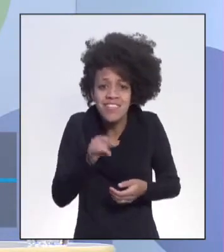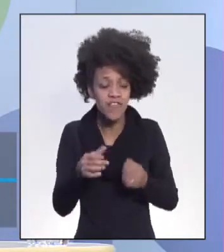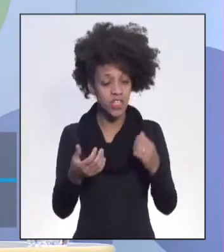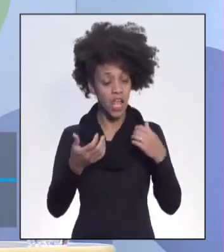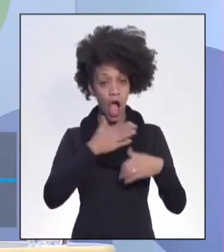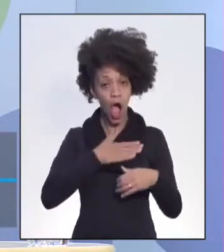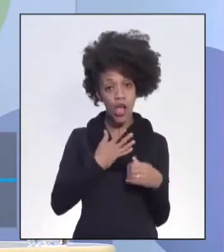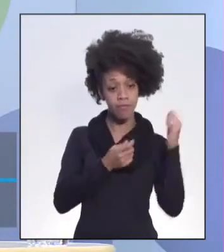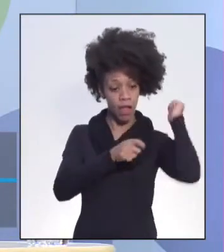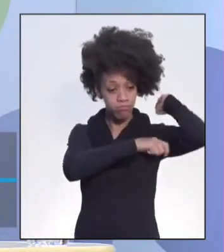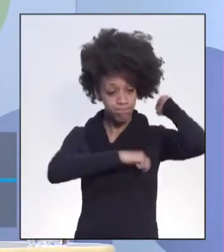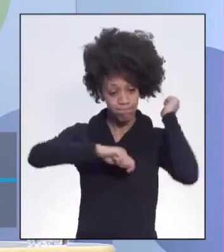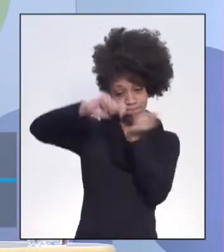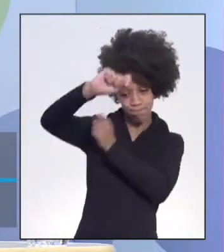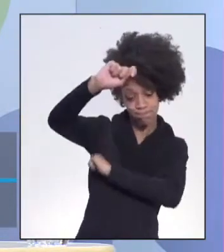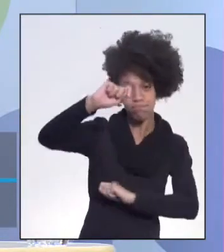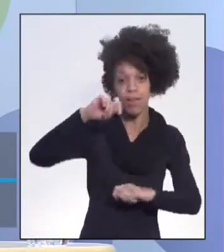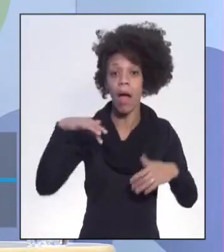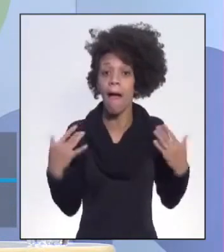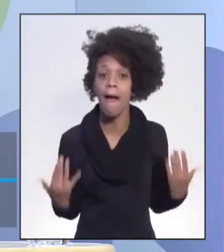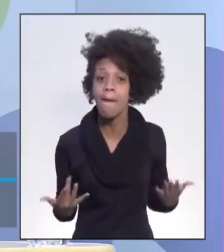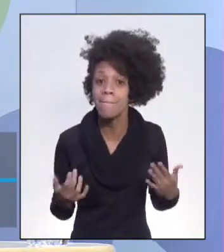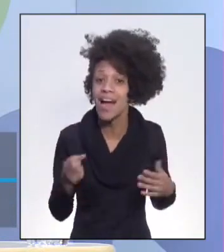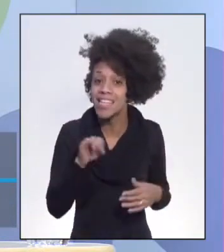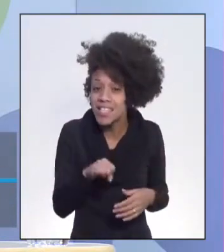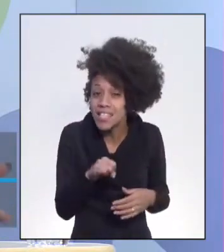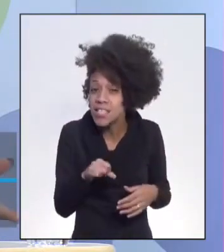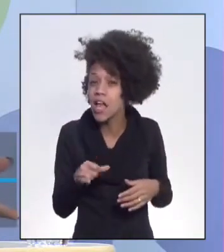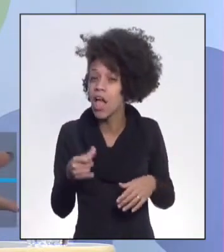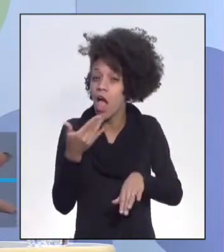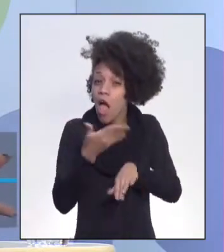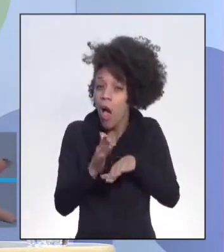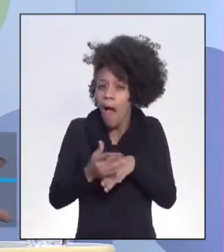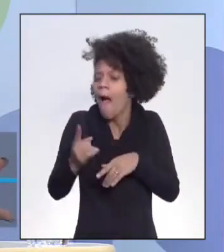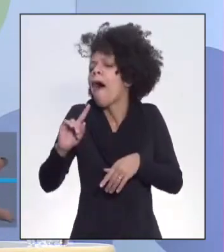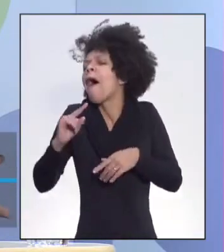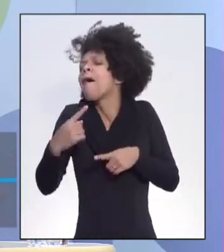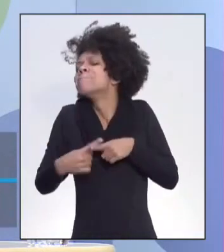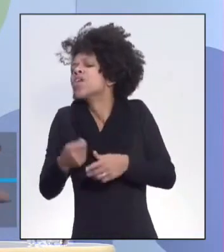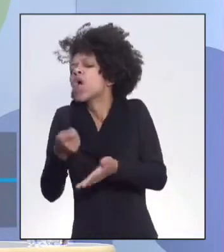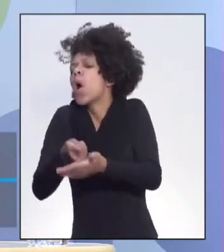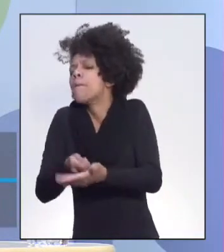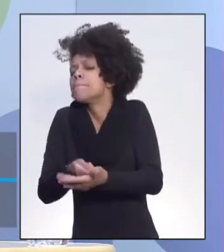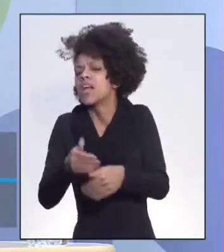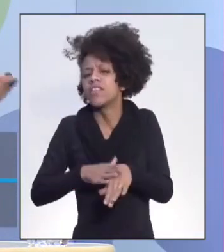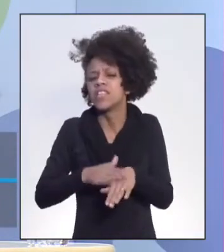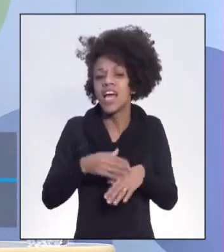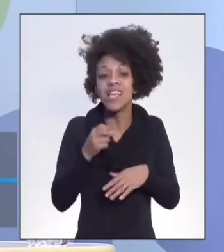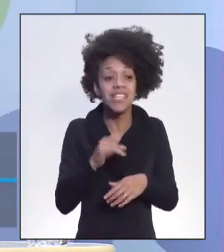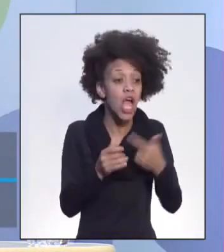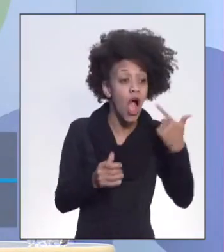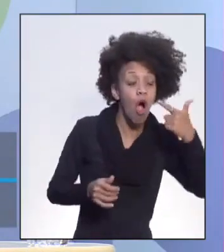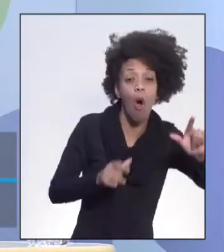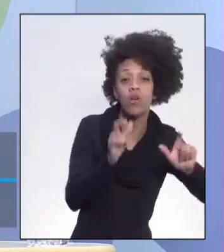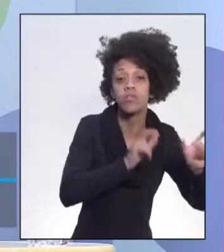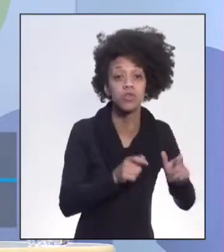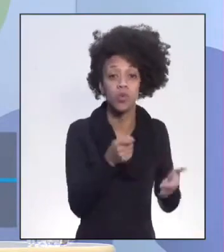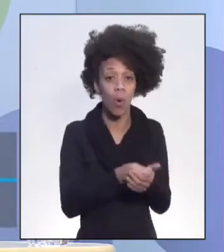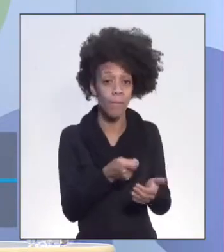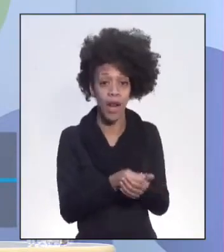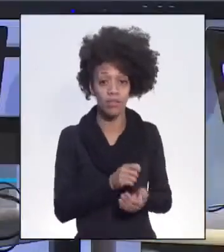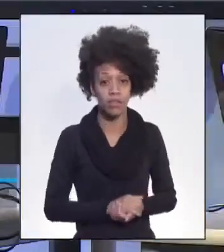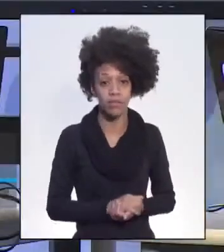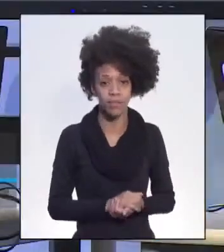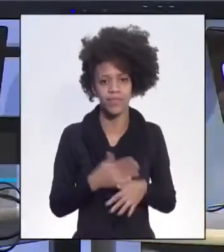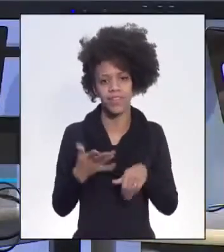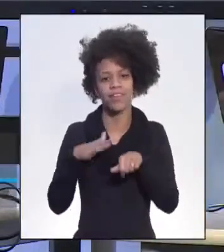né, você não deva continuar fazendo, mas se isso é uma obrigação, por que você está sendo obrigado a fazer isso, sendo que outras pessoas não são obrigadas? E